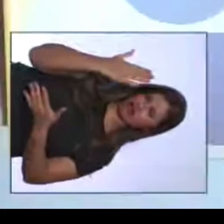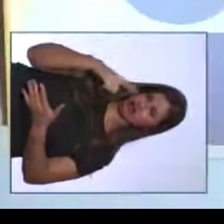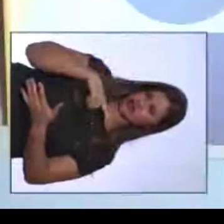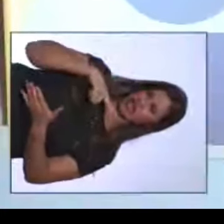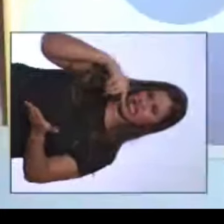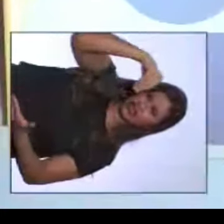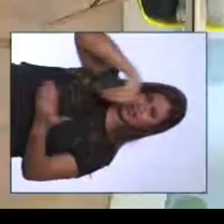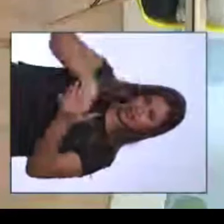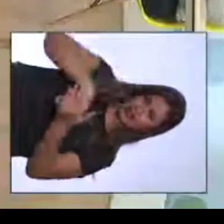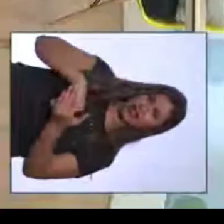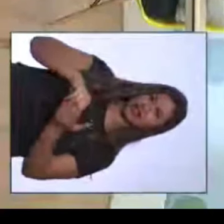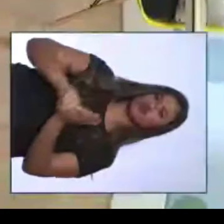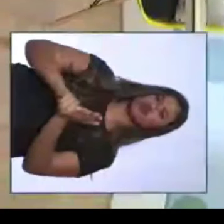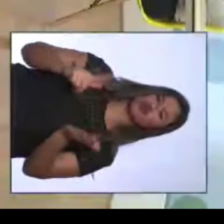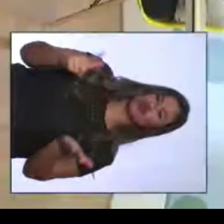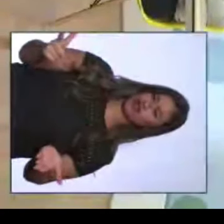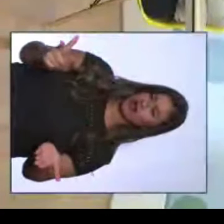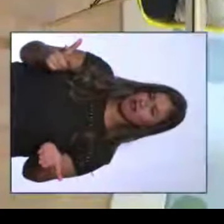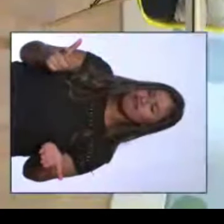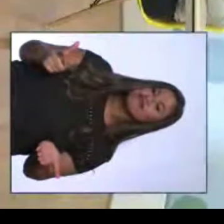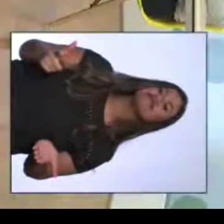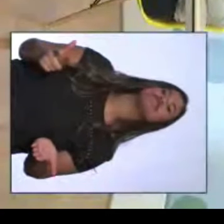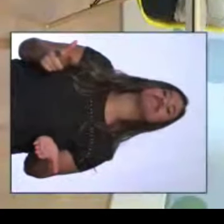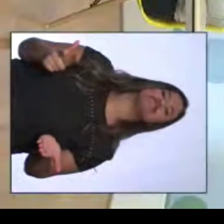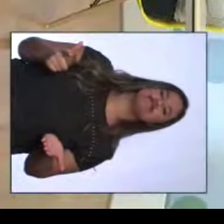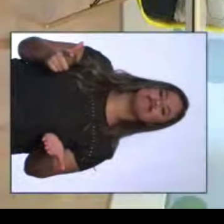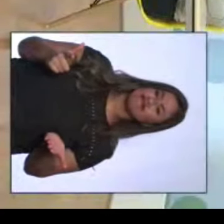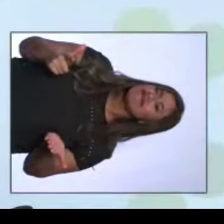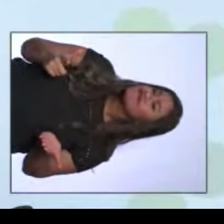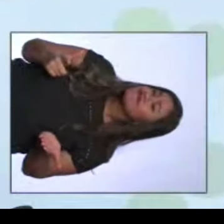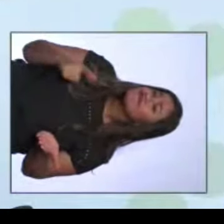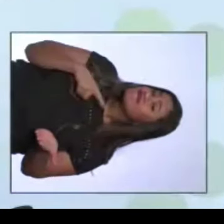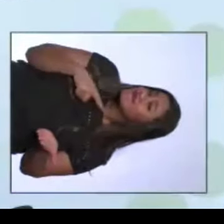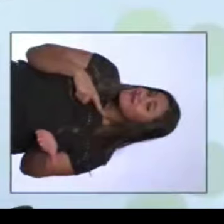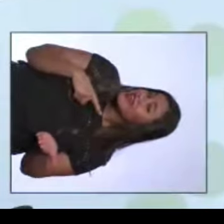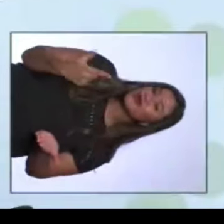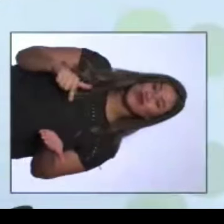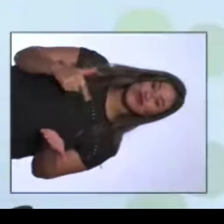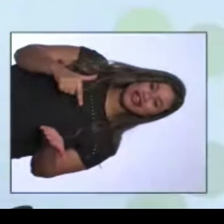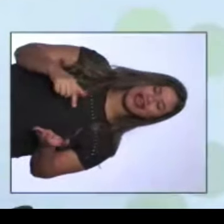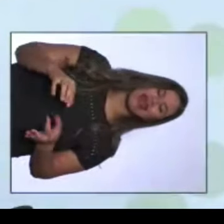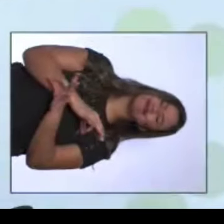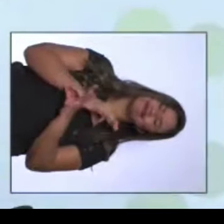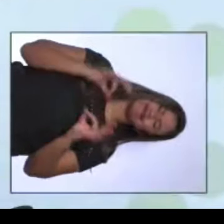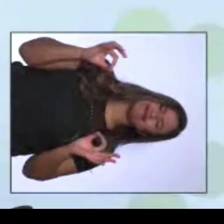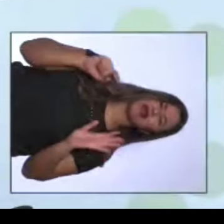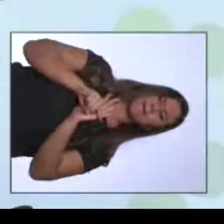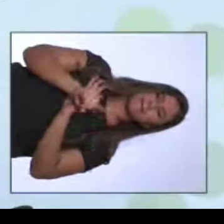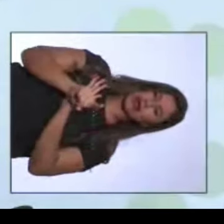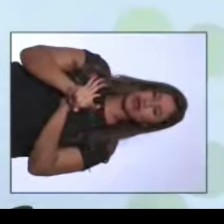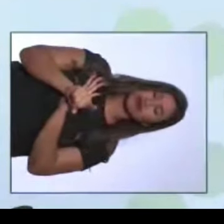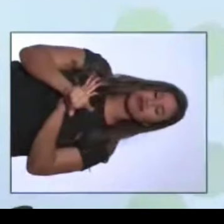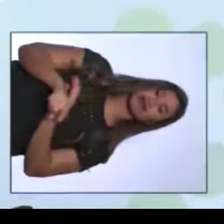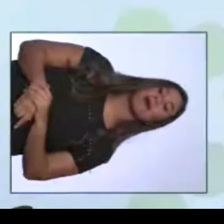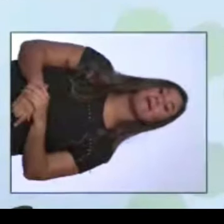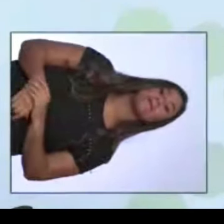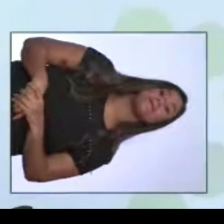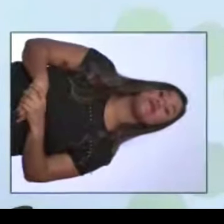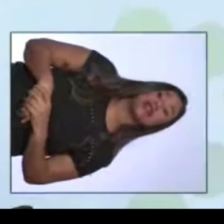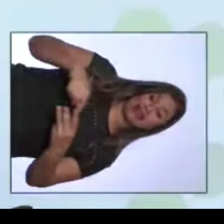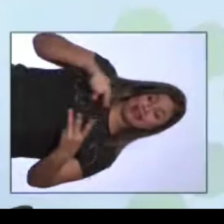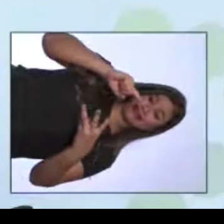Giovana. Excelente pergunta. Tem fake news nos jornais? Eu posso falar que tem, não tem e pode